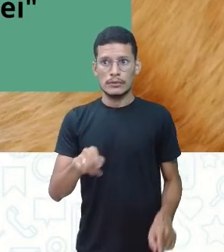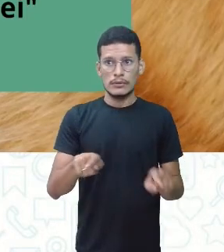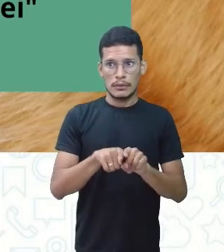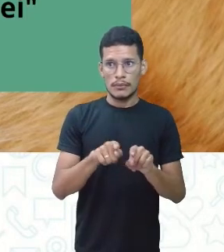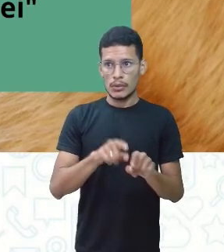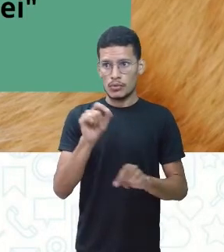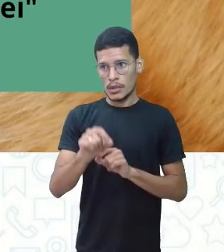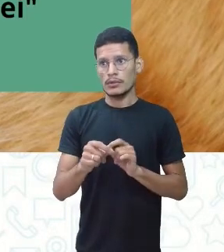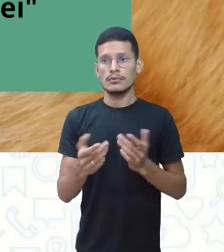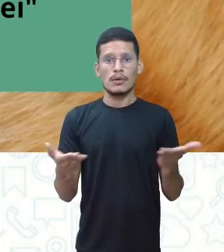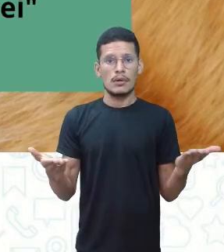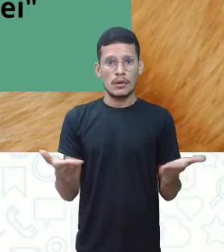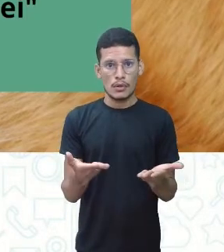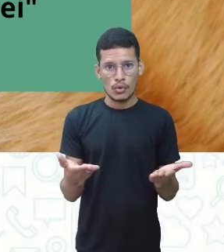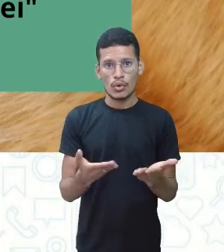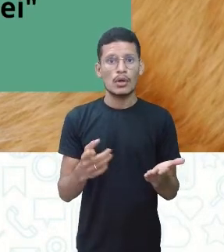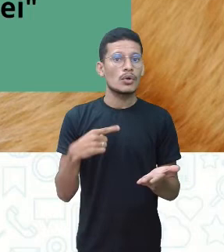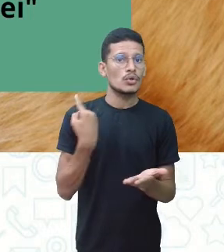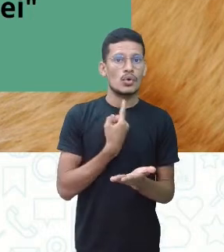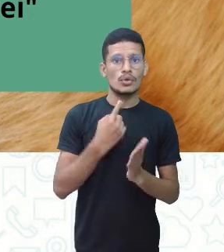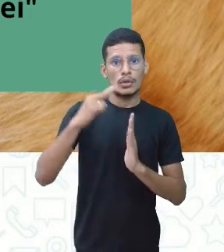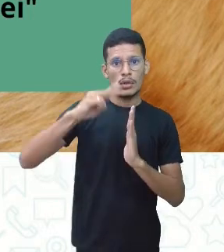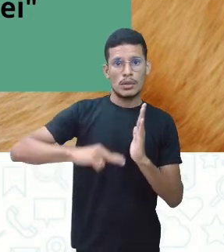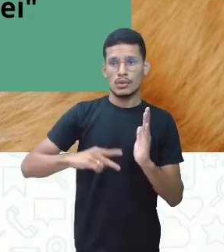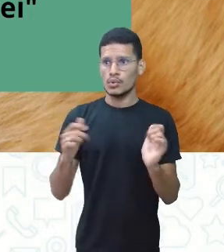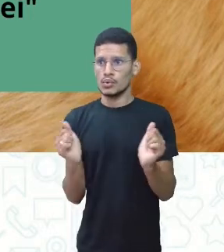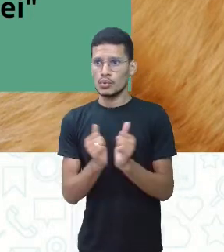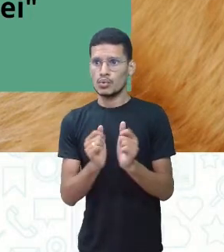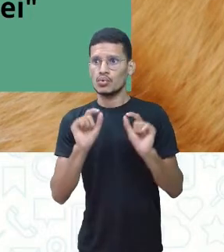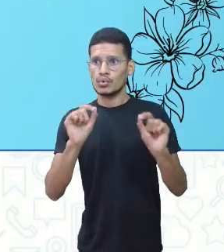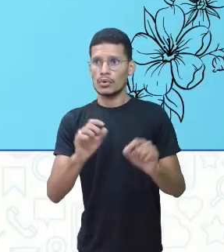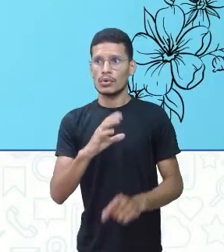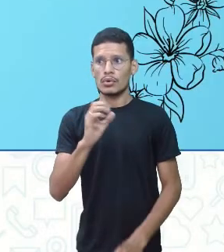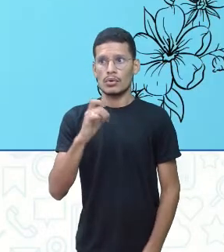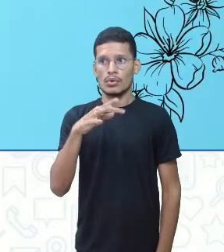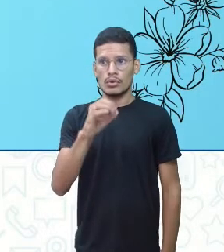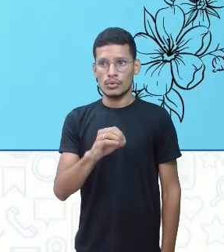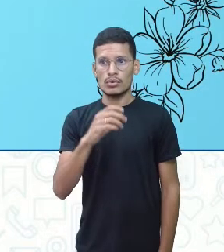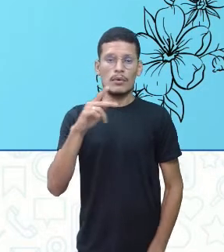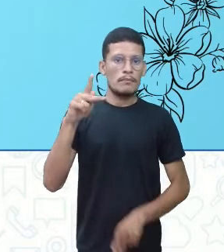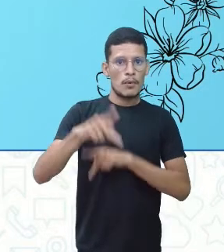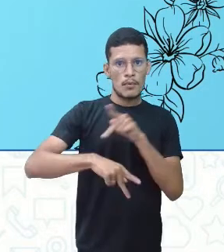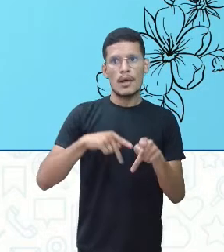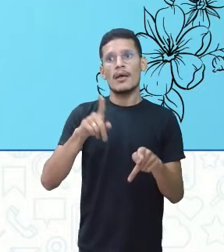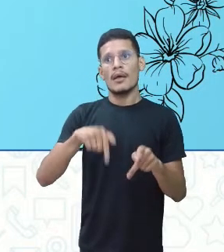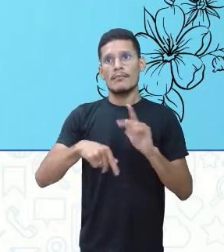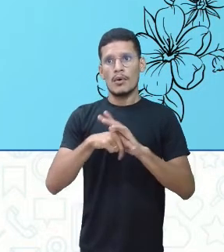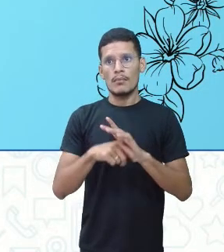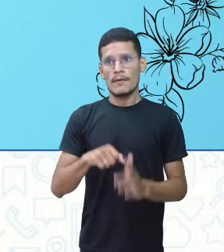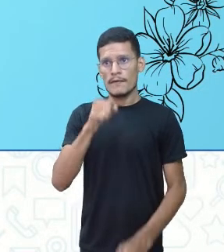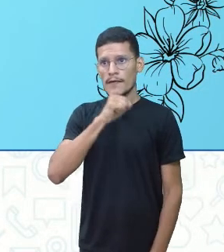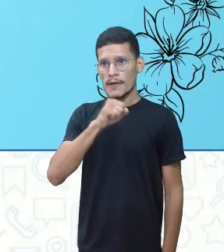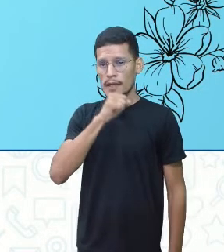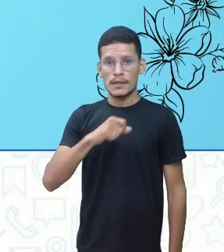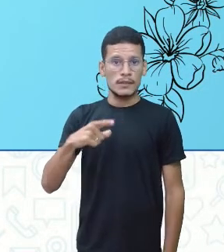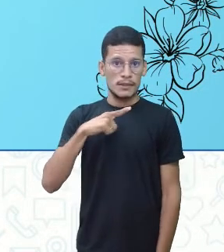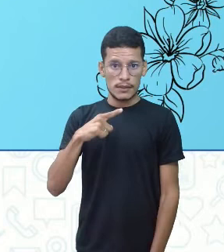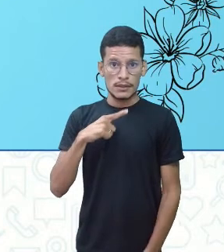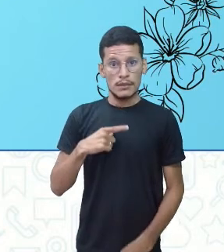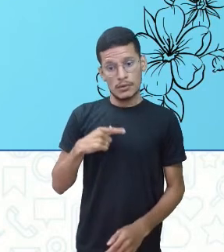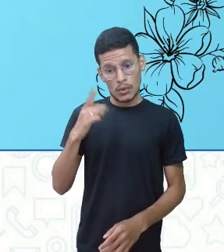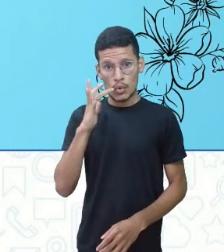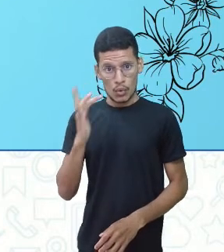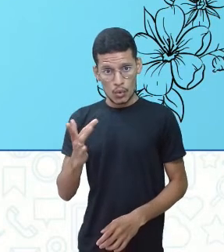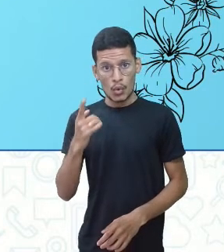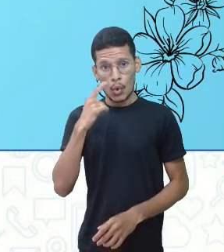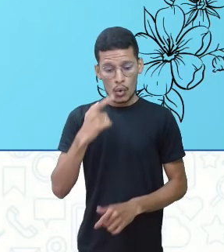E aí eu trouxe, para a gente ler junto, um conto popular, O Velho e o Tesouro do Rei. Havia em